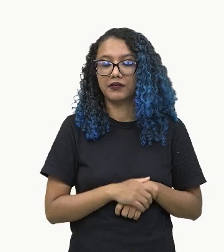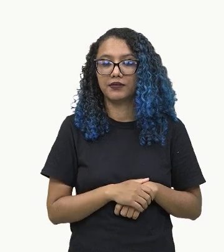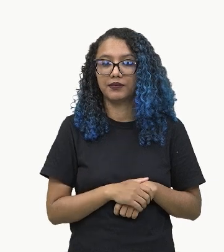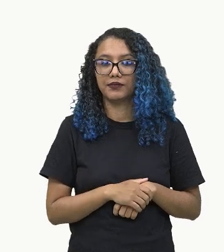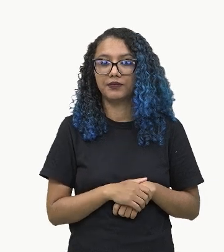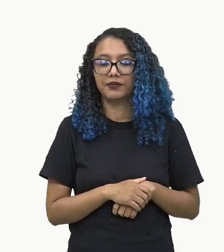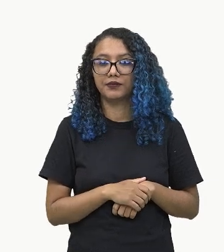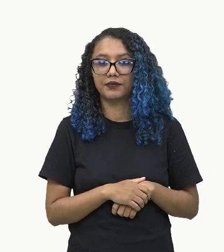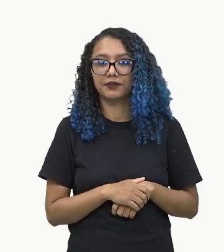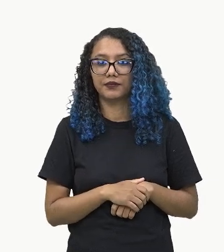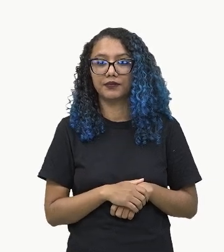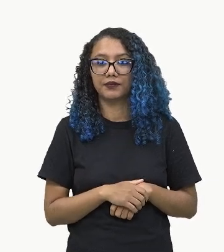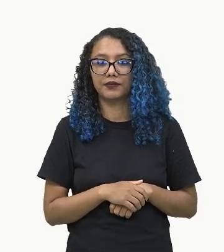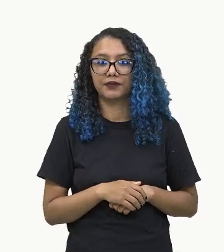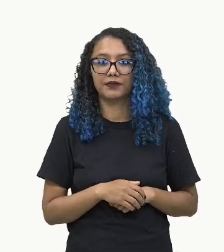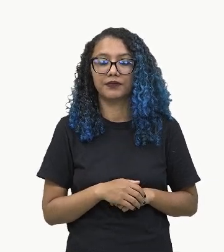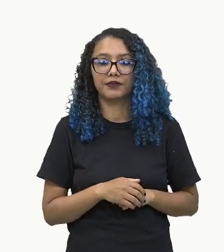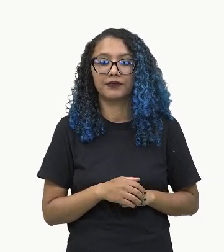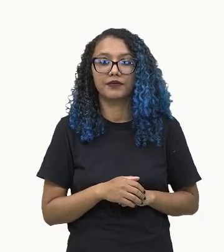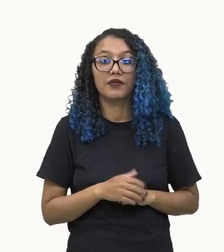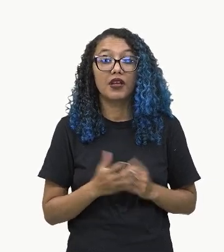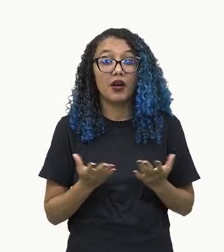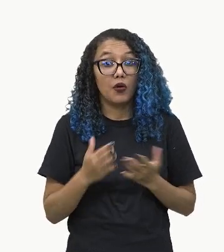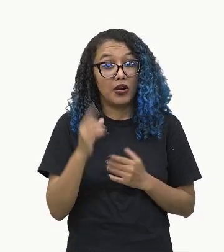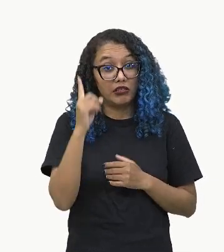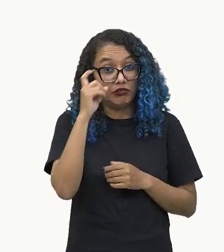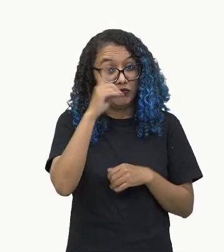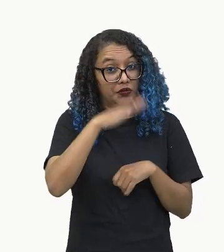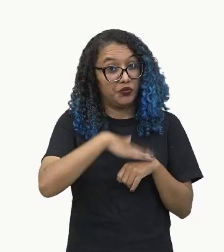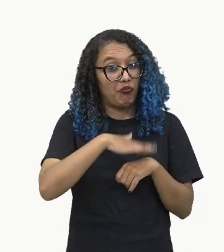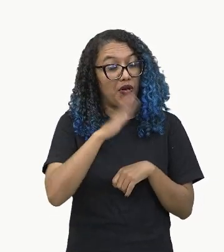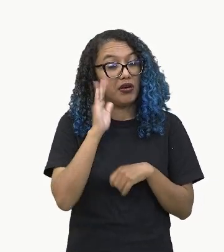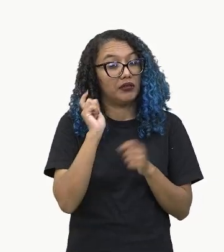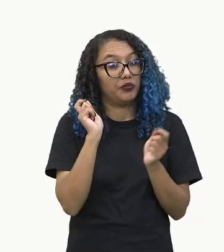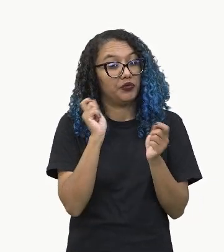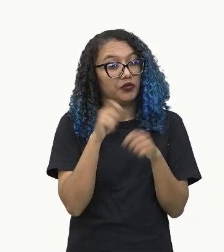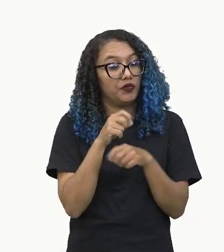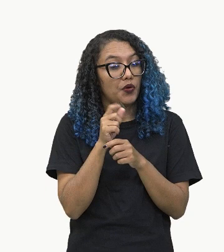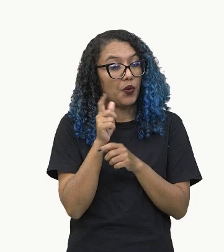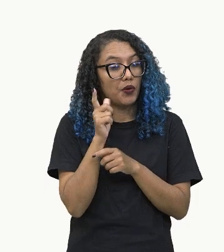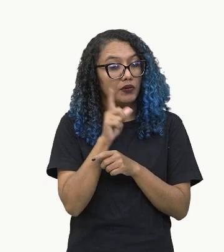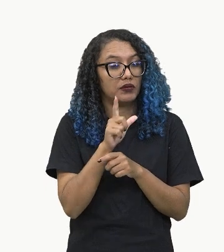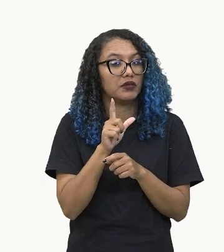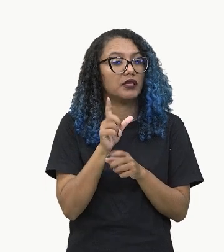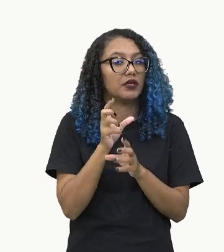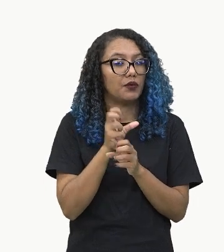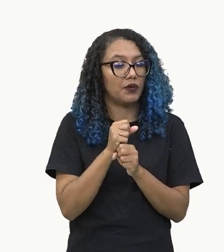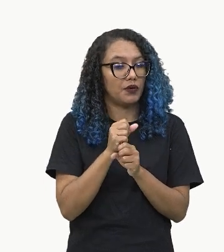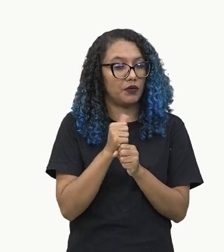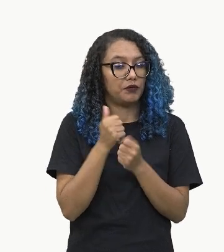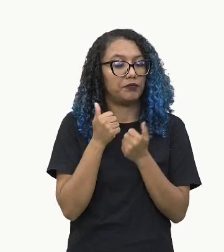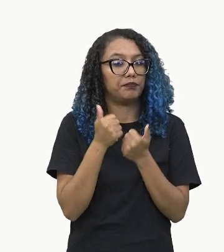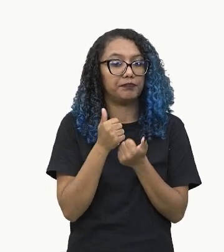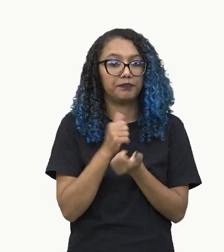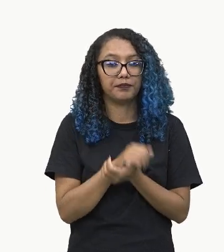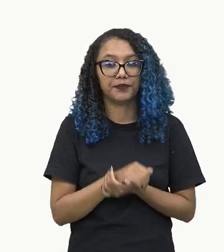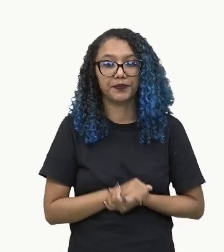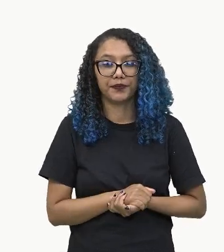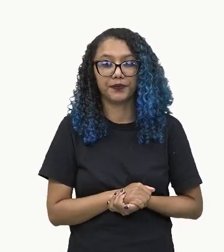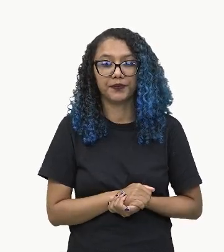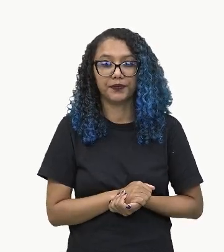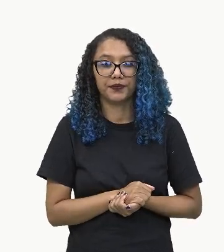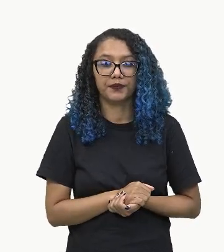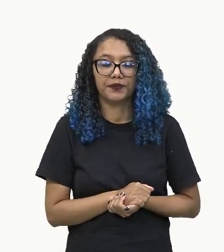Pronto. Agora a gente aumentou a dificuldade para a gente conseguir resolver todos os cálculos que a gente vê daqui para frente.